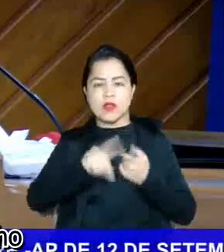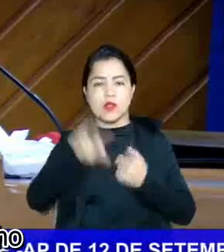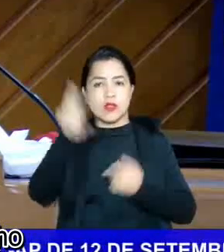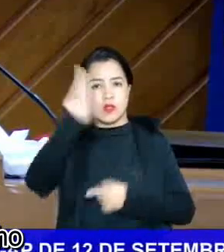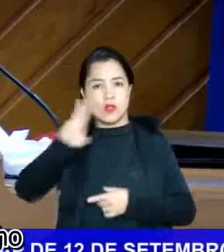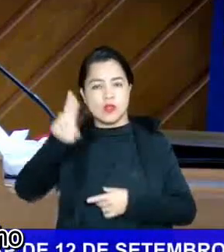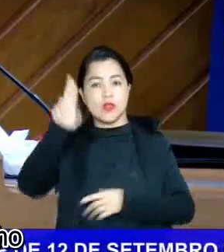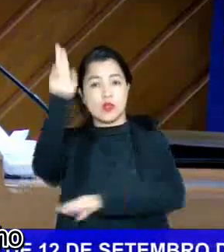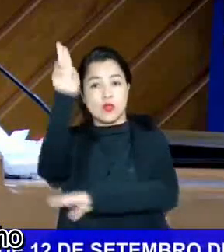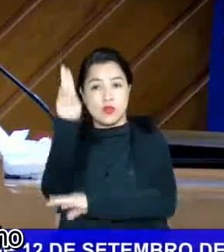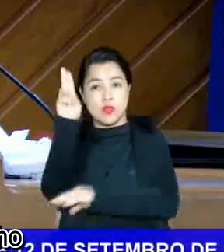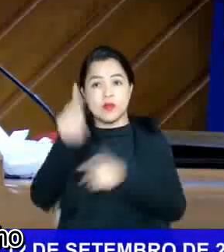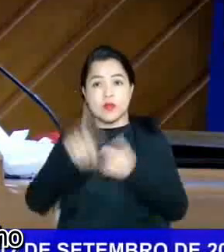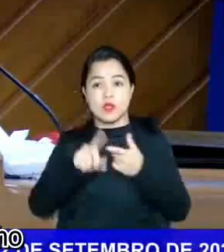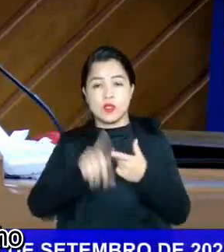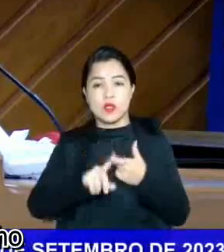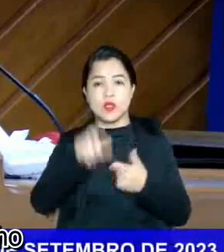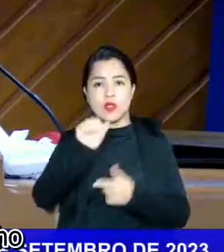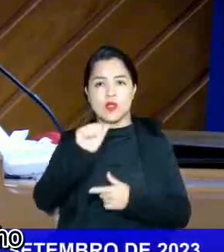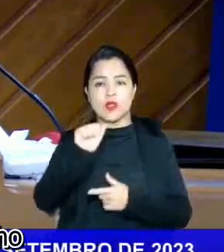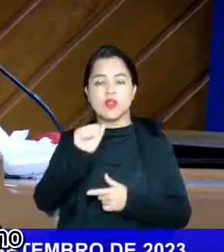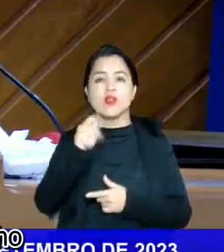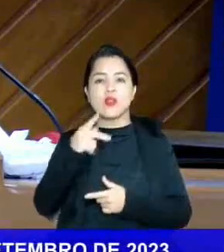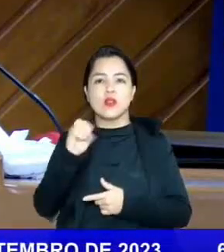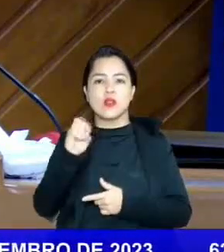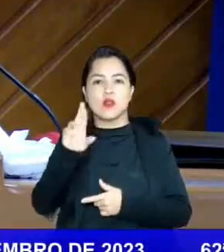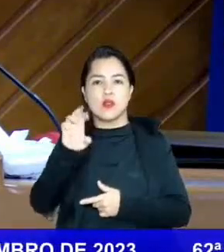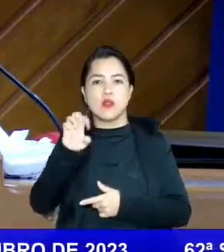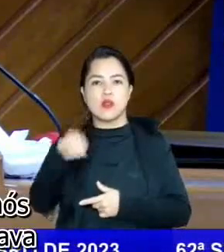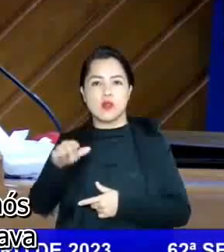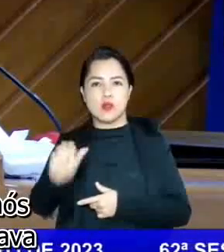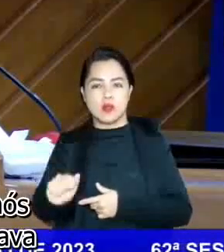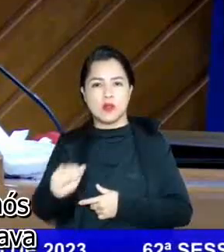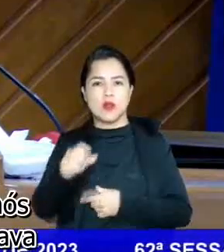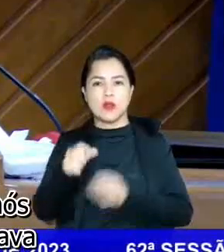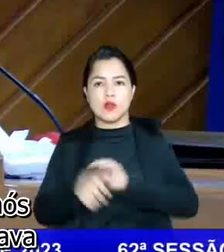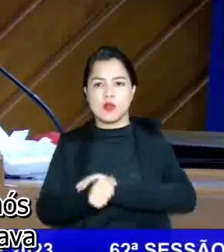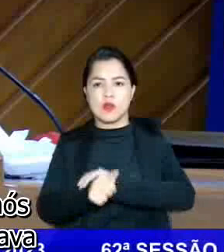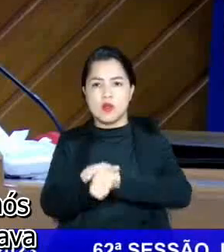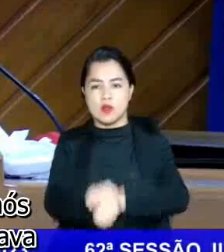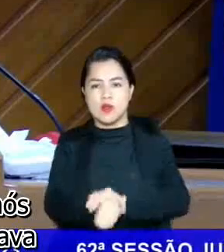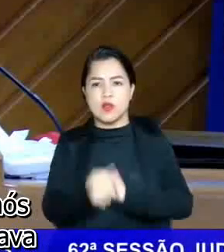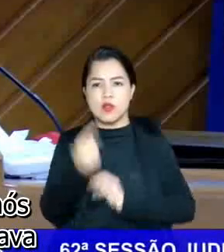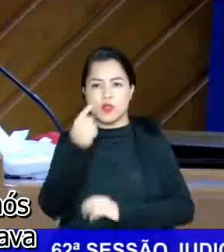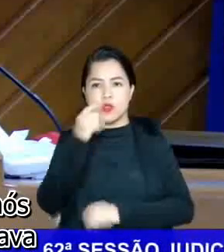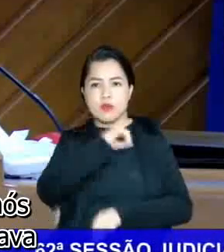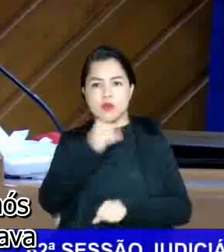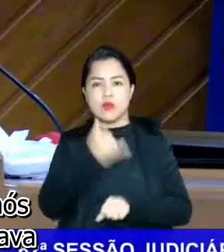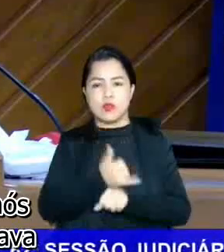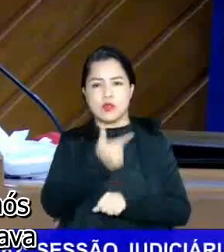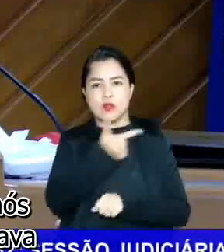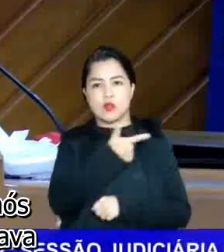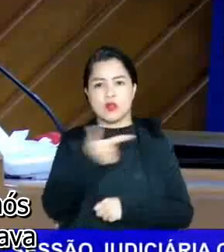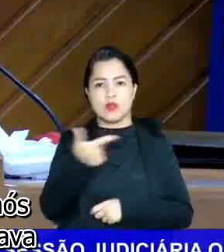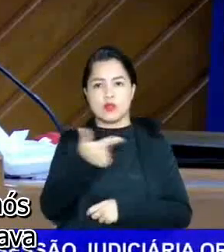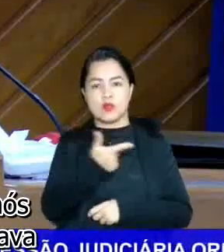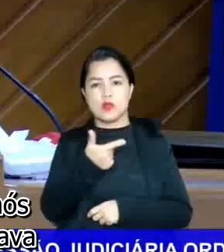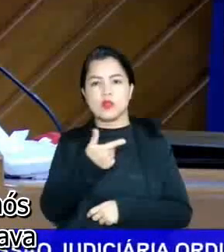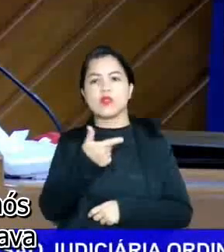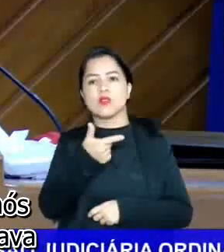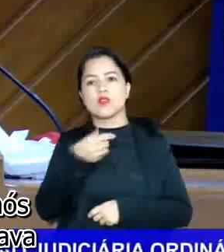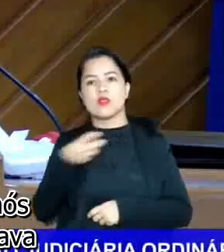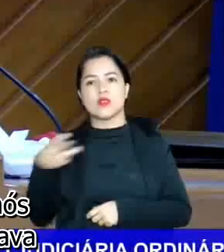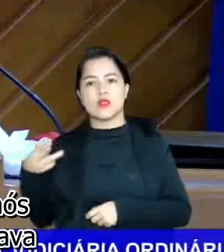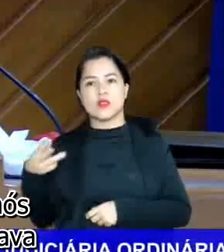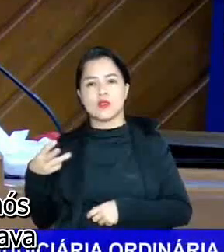distrito do Aporema, em Tartarugalzinho. Vai ser uma ação que vai ser dia 22 e 23